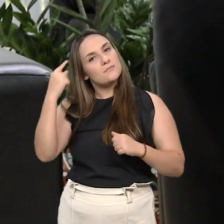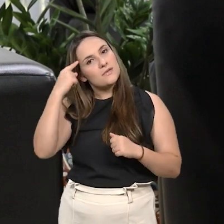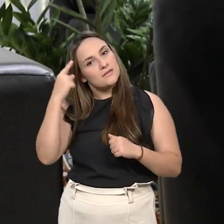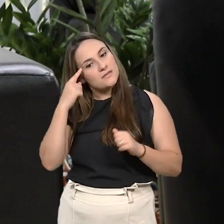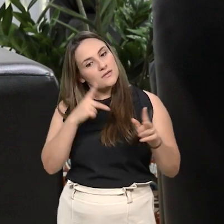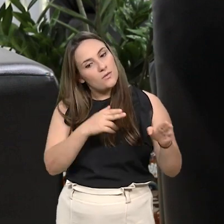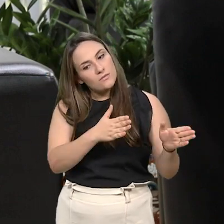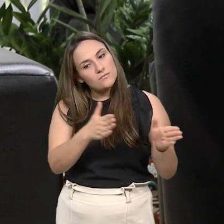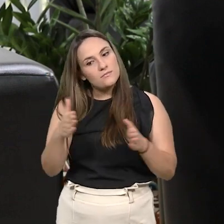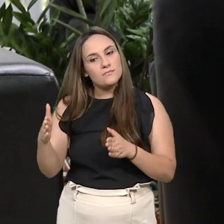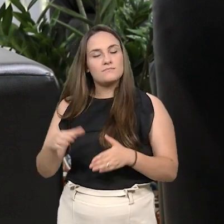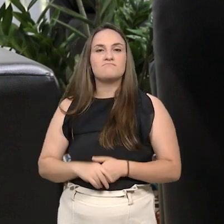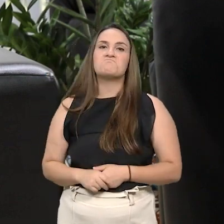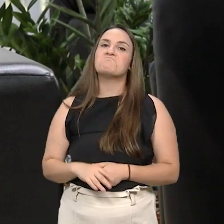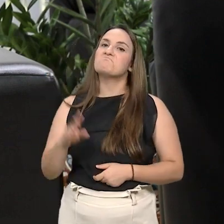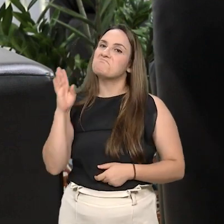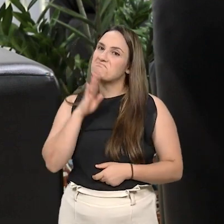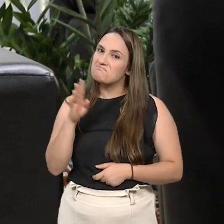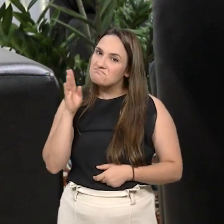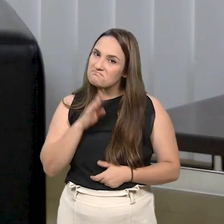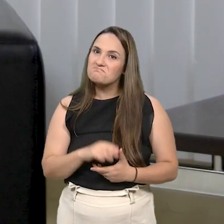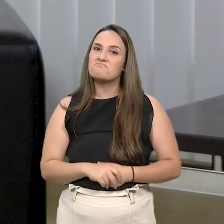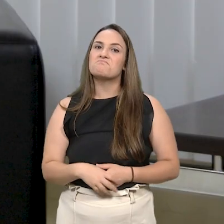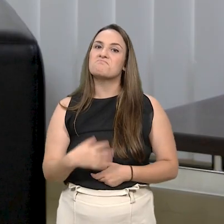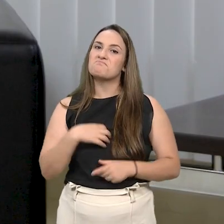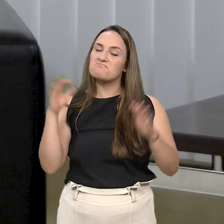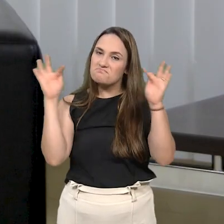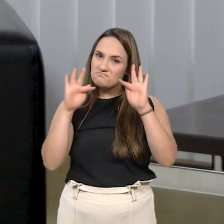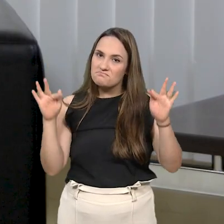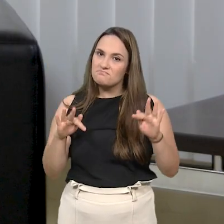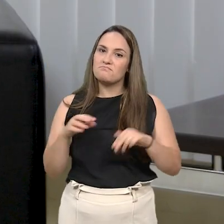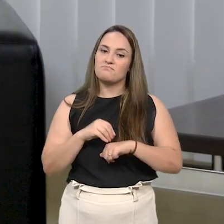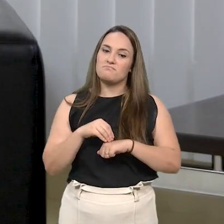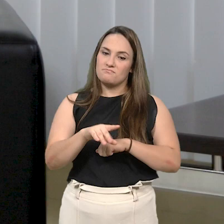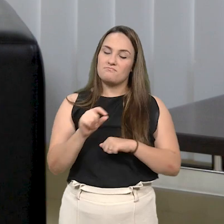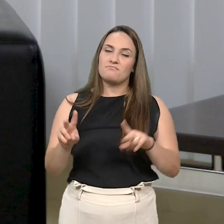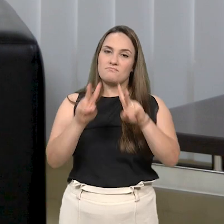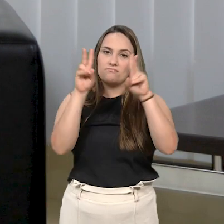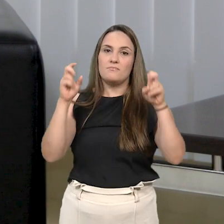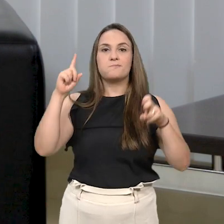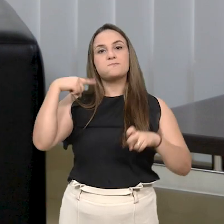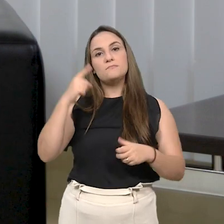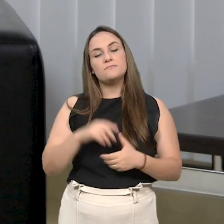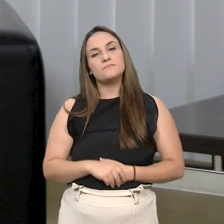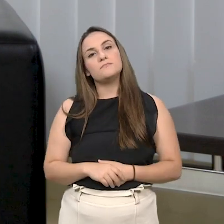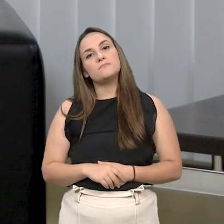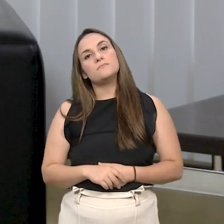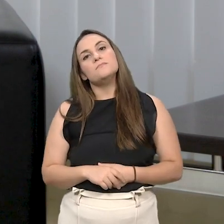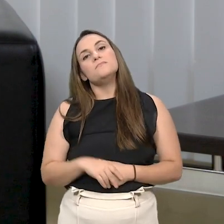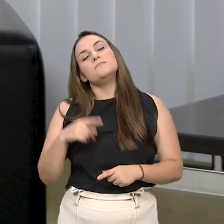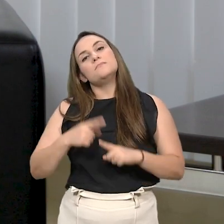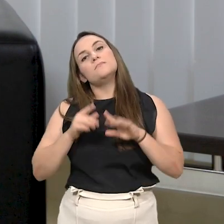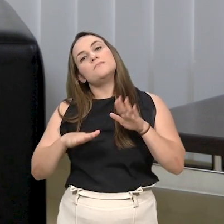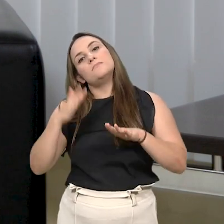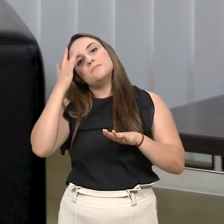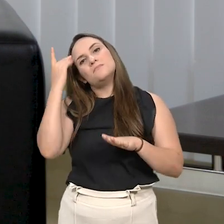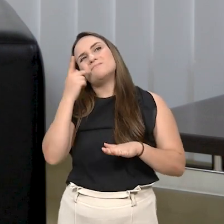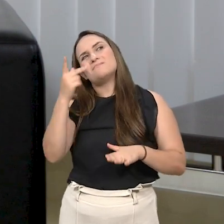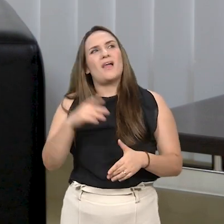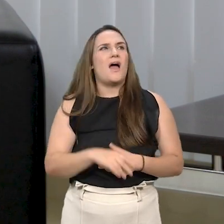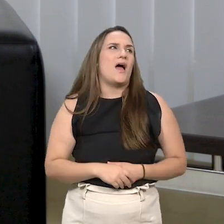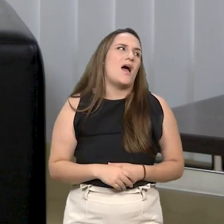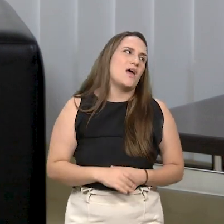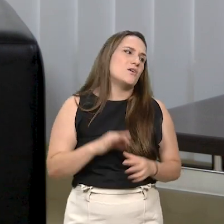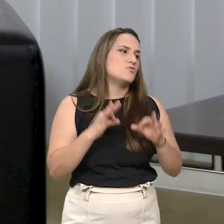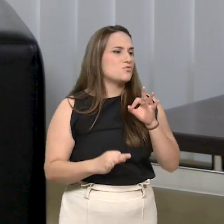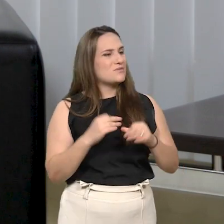em uma atividade como essa. Que bacana, né? Feliz em trazer esse assunto para o mérito da questão, porque as pessoas falam tanto, a